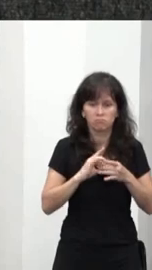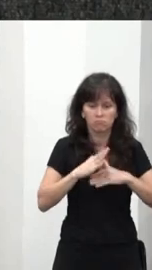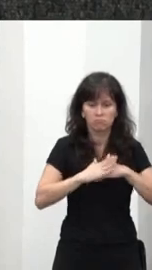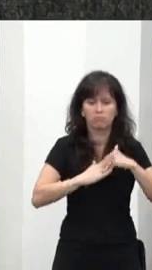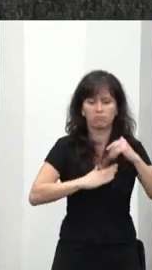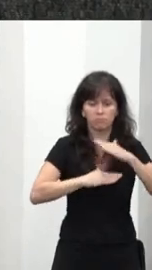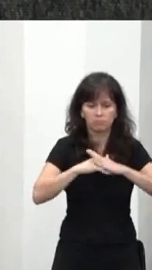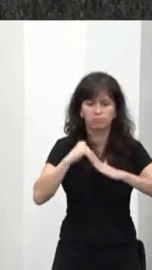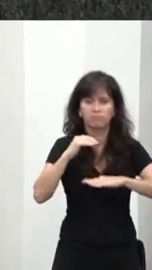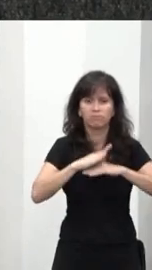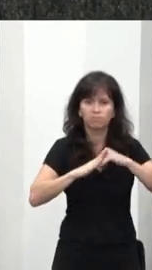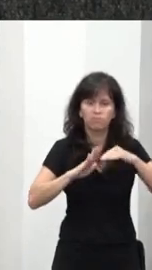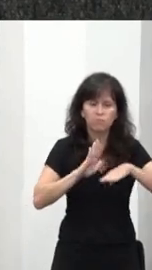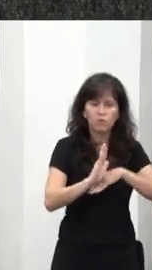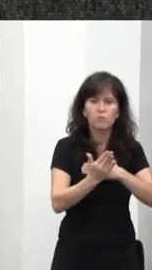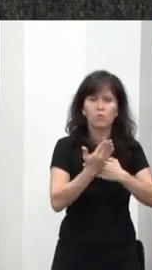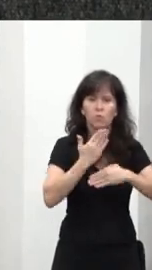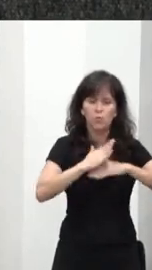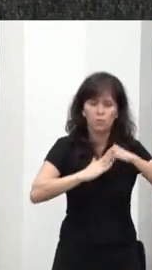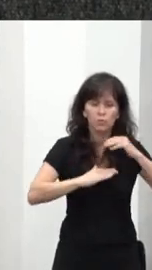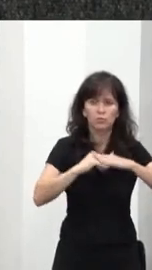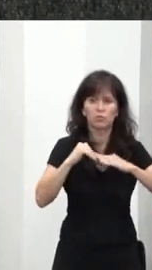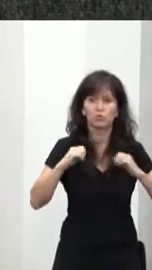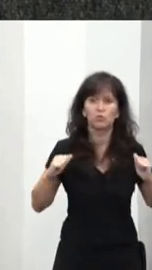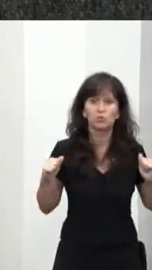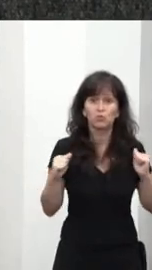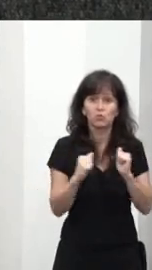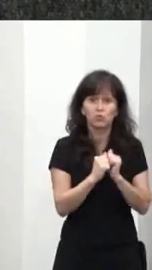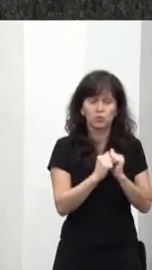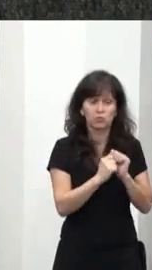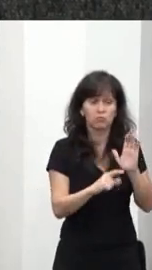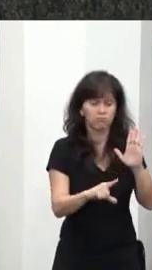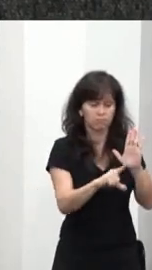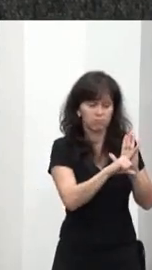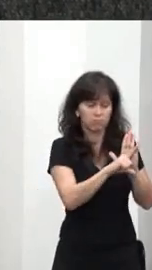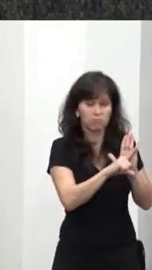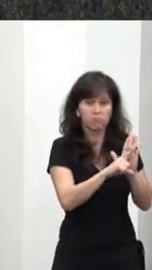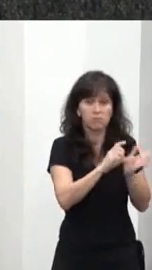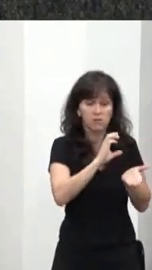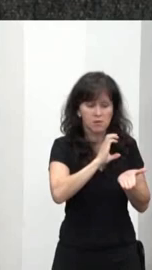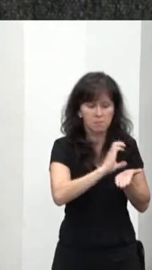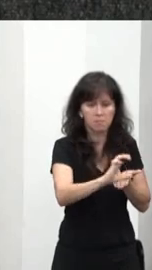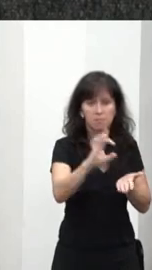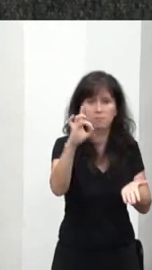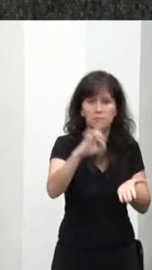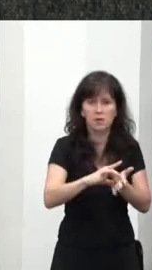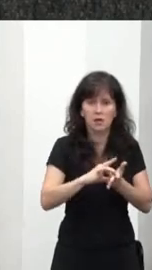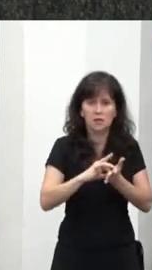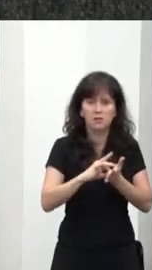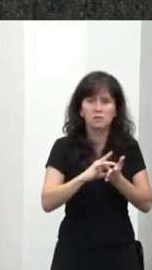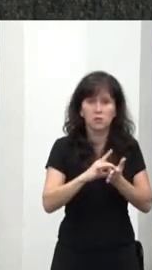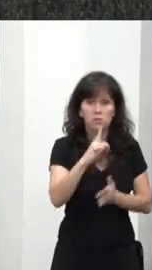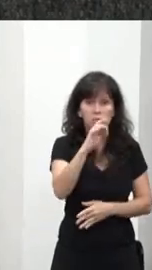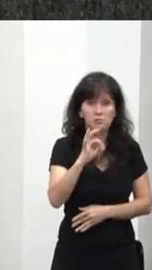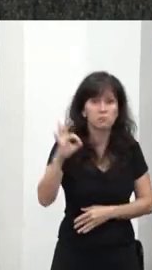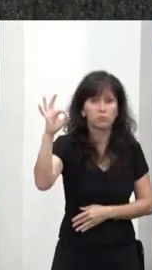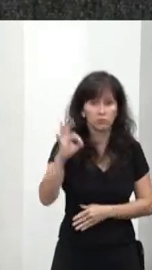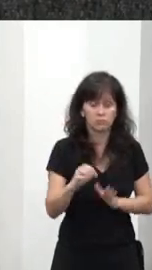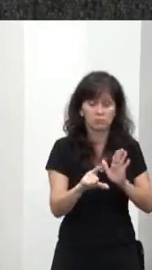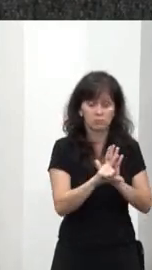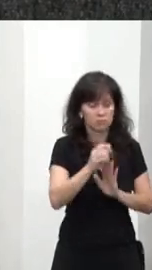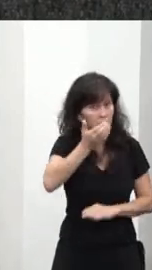junto aos seus gestores a aplicação total dos recursos da LPG para vermos juntos